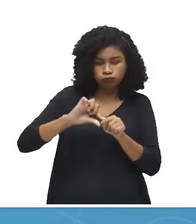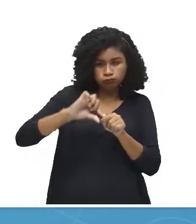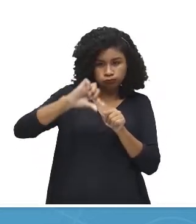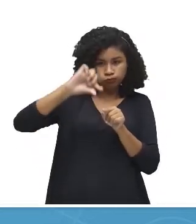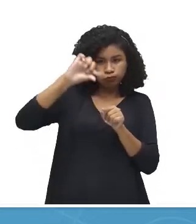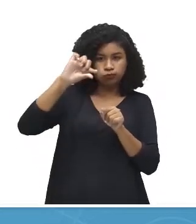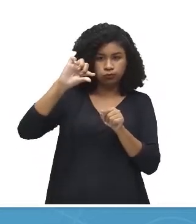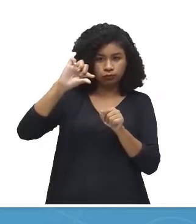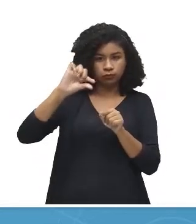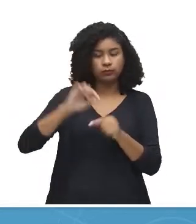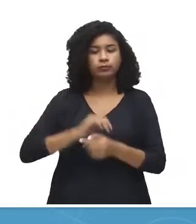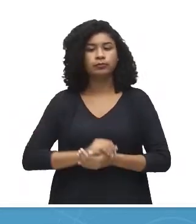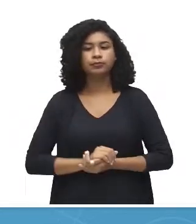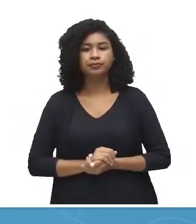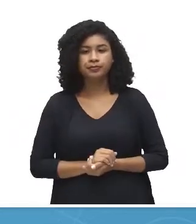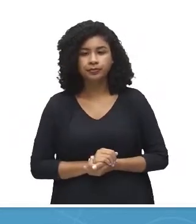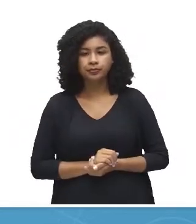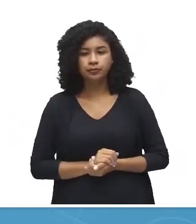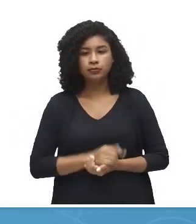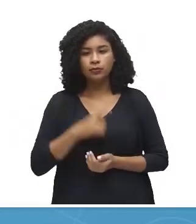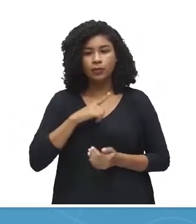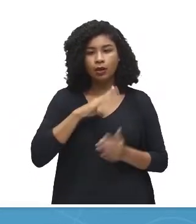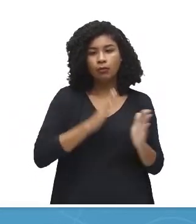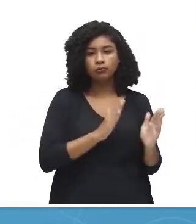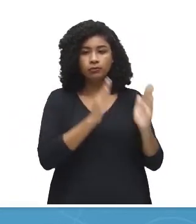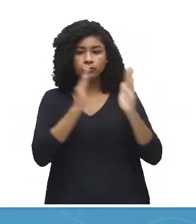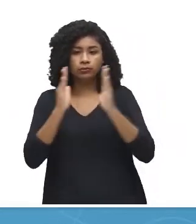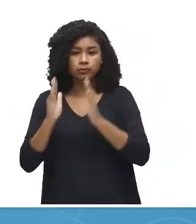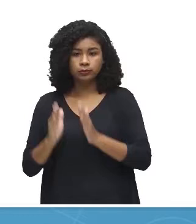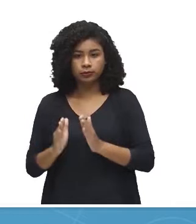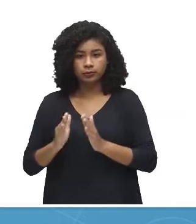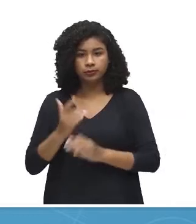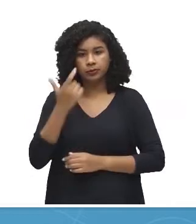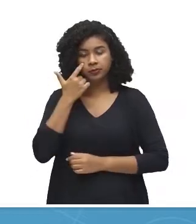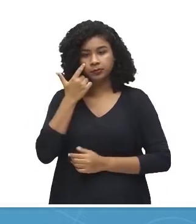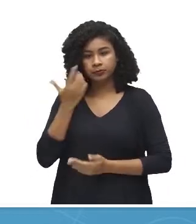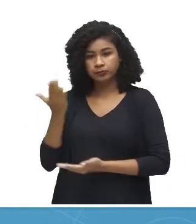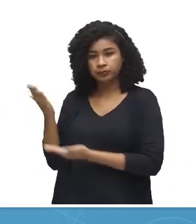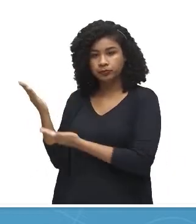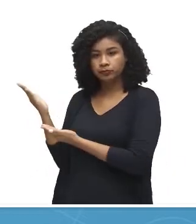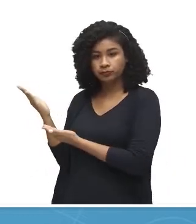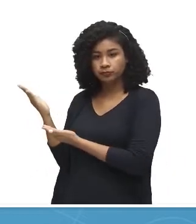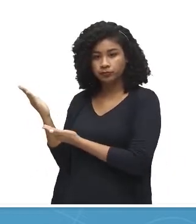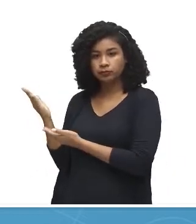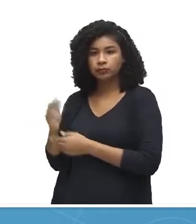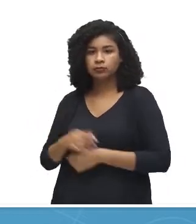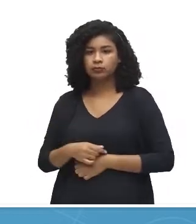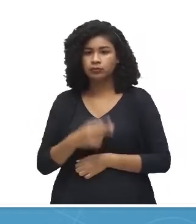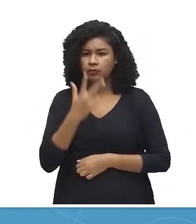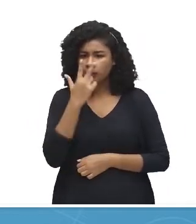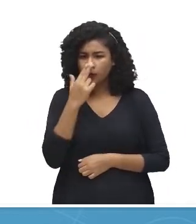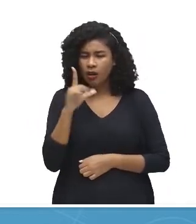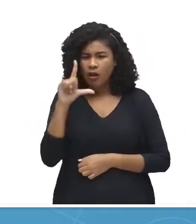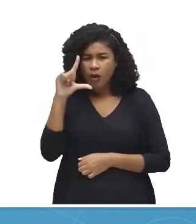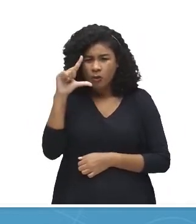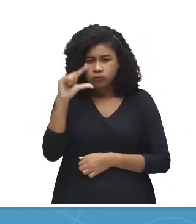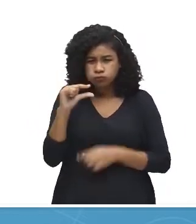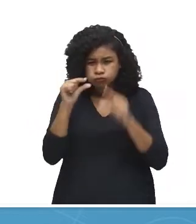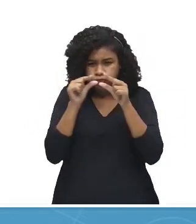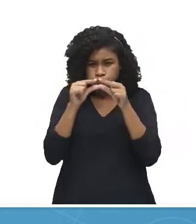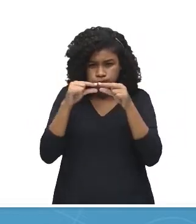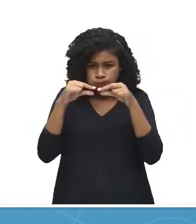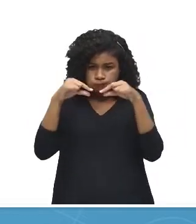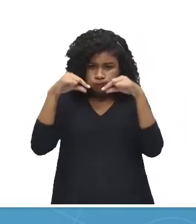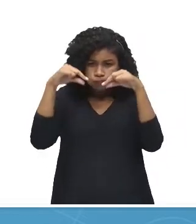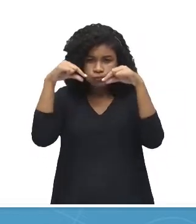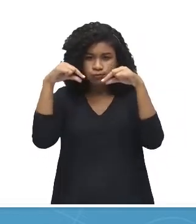colunares. Aqui a gente tem o escamoso estratificado, né? A gente pode observar que as células são um pouco mais achatadas,